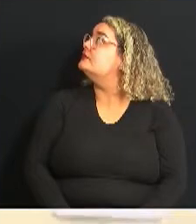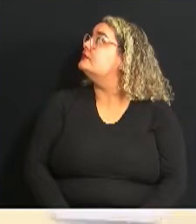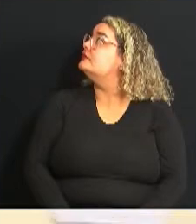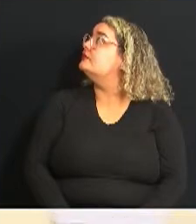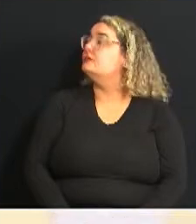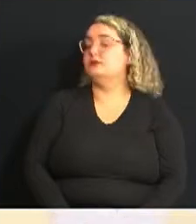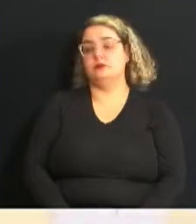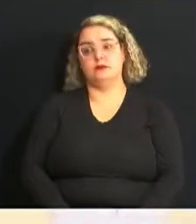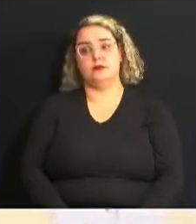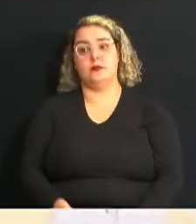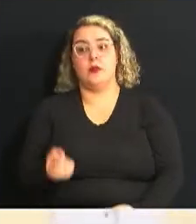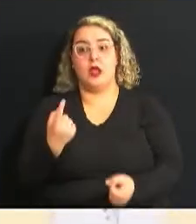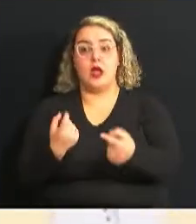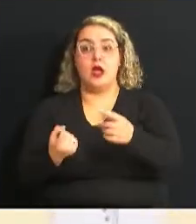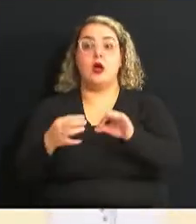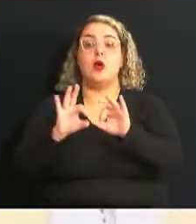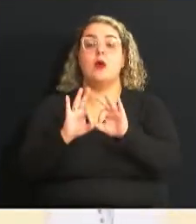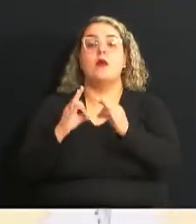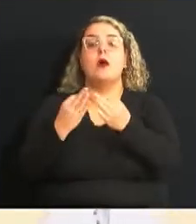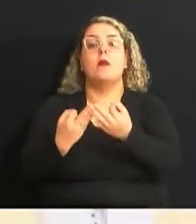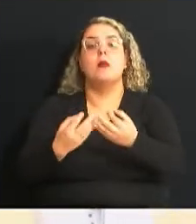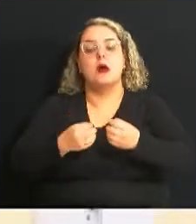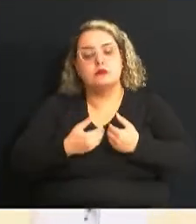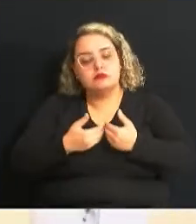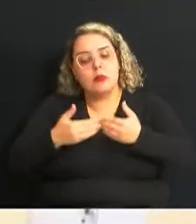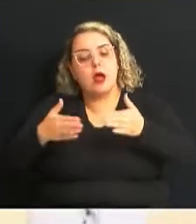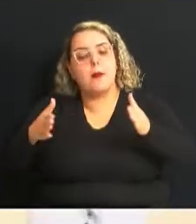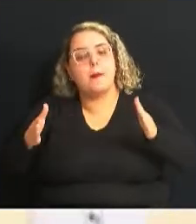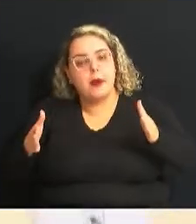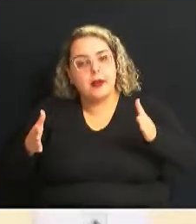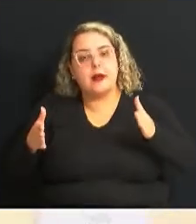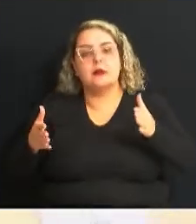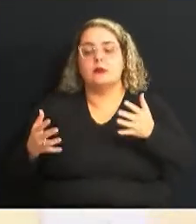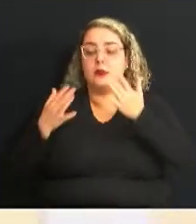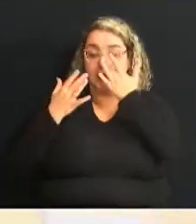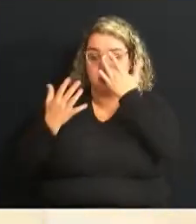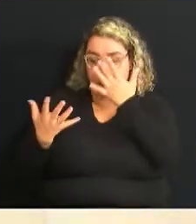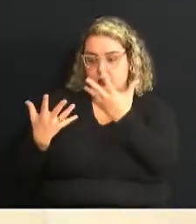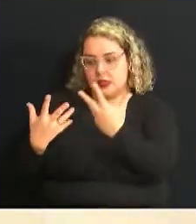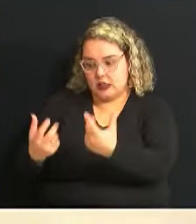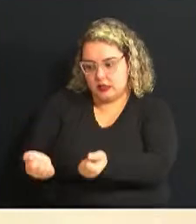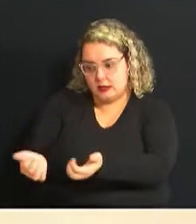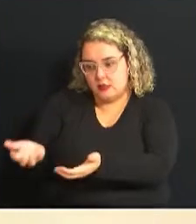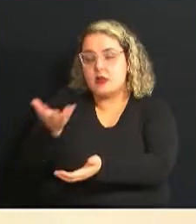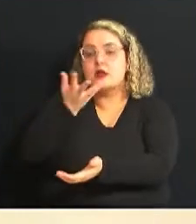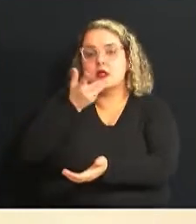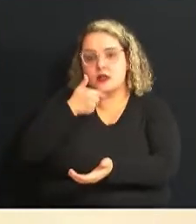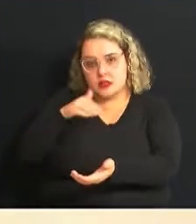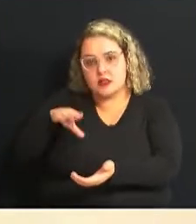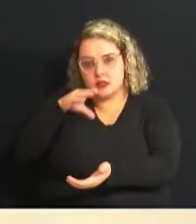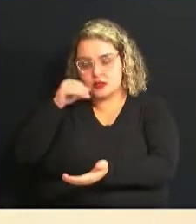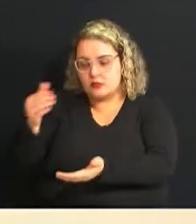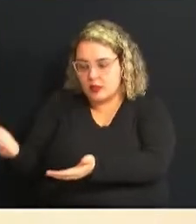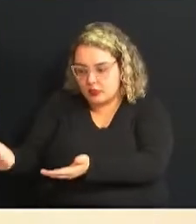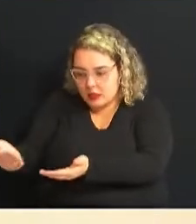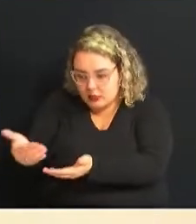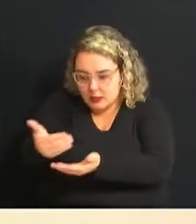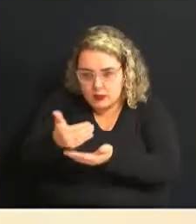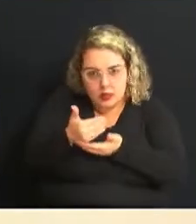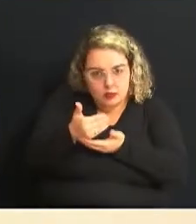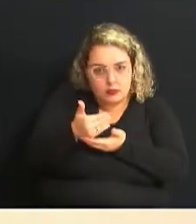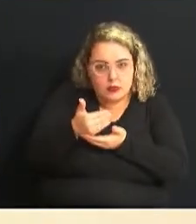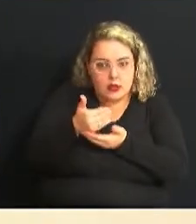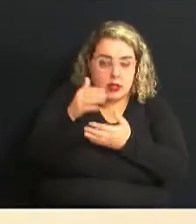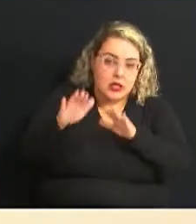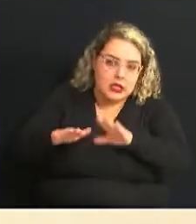Algumas famílias se dispõem a receber algumas crianças e jovens, crianças e adolescentes, que por algum motivo tiveram algum